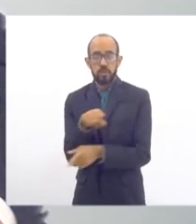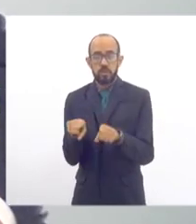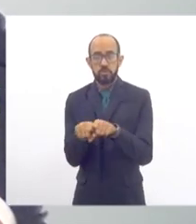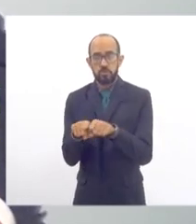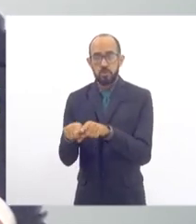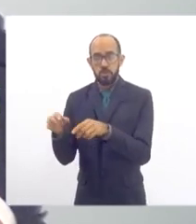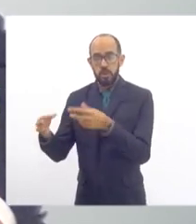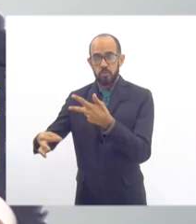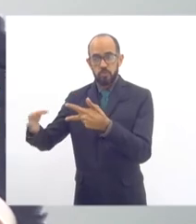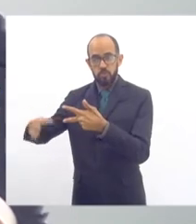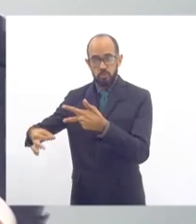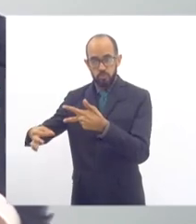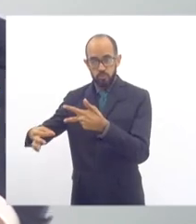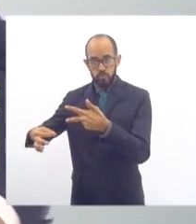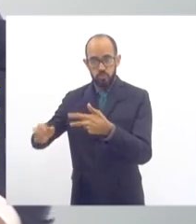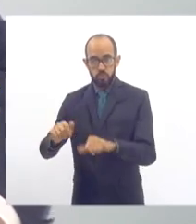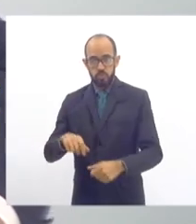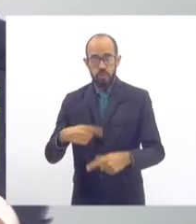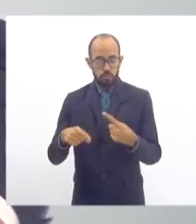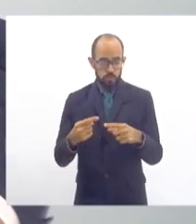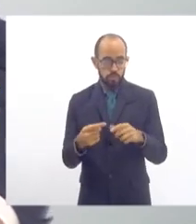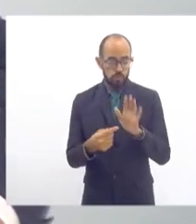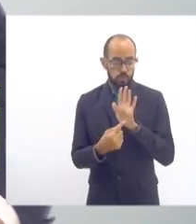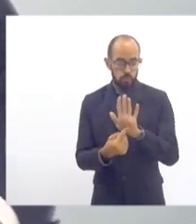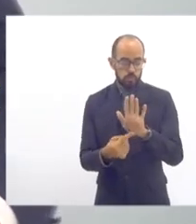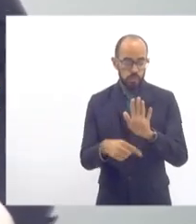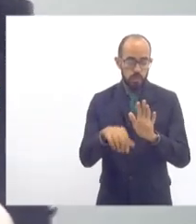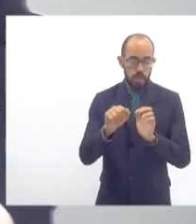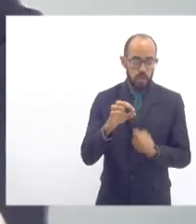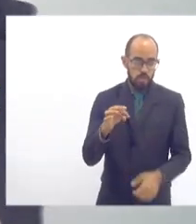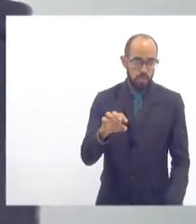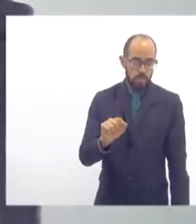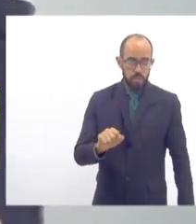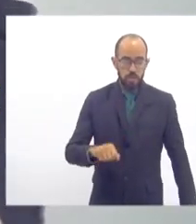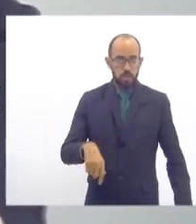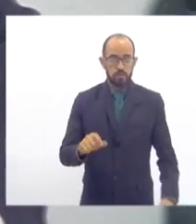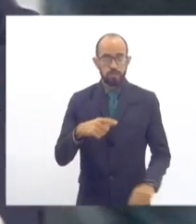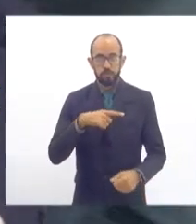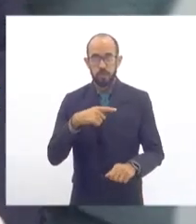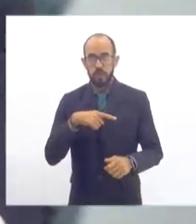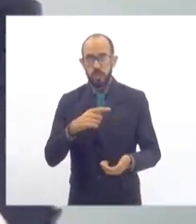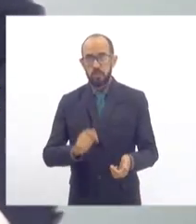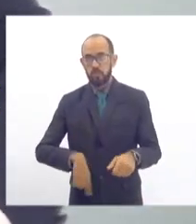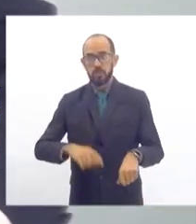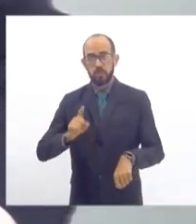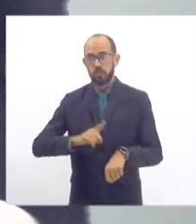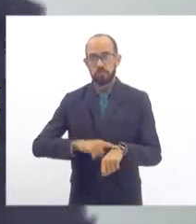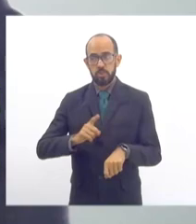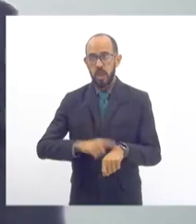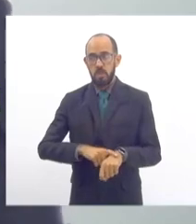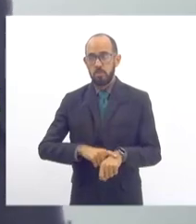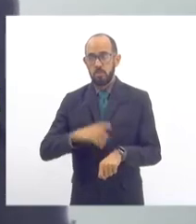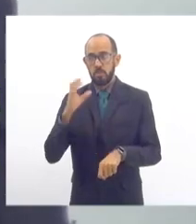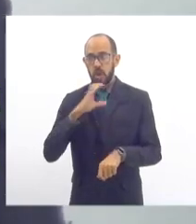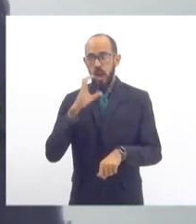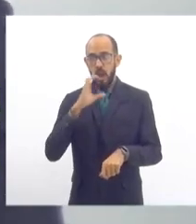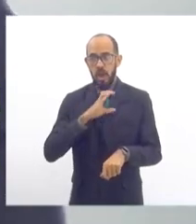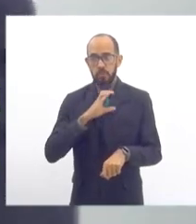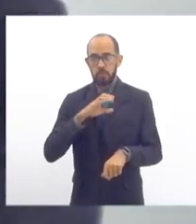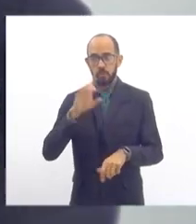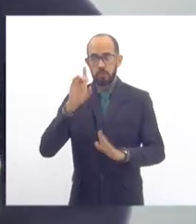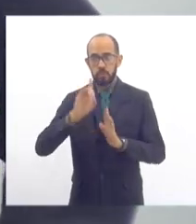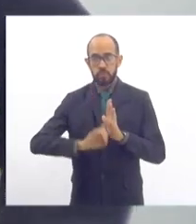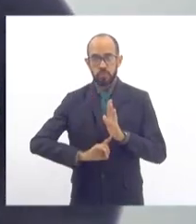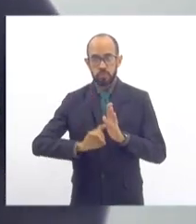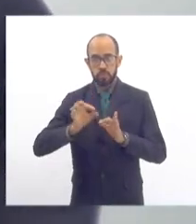que efetivamente estava na ata e o que foi o que aconteceu. Esteve lá em tempo recorde, lá com a diretoria jurídica, que o